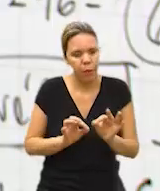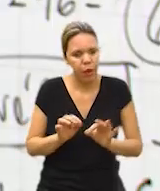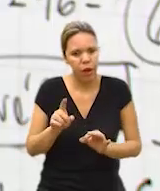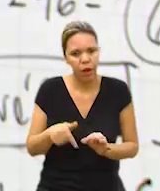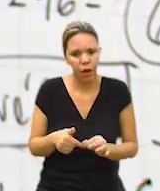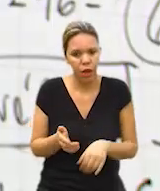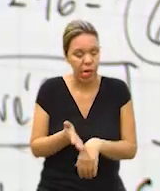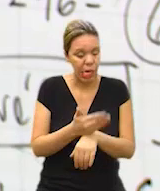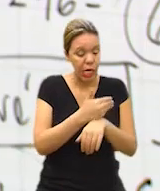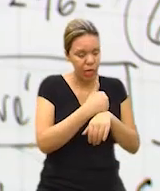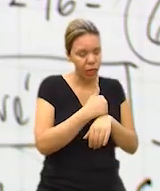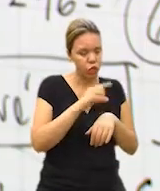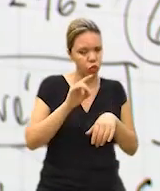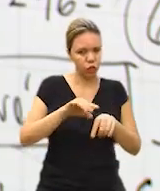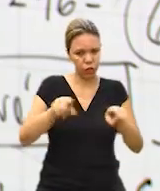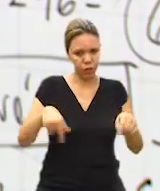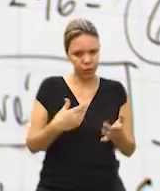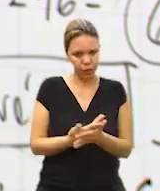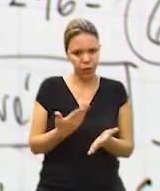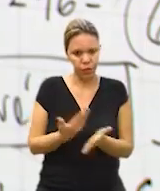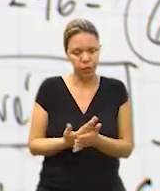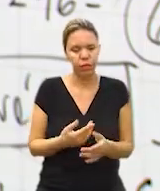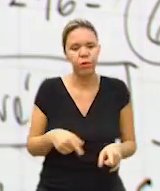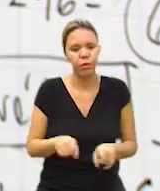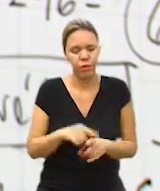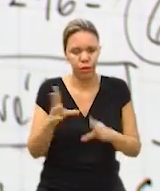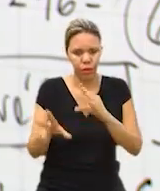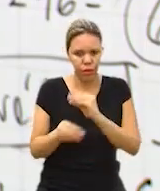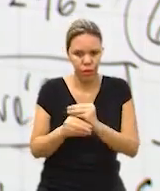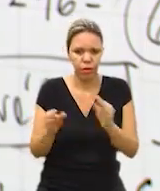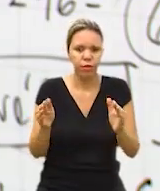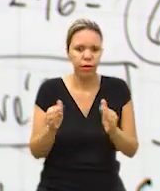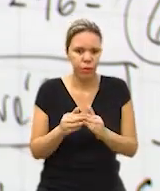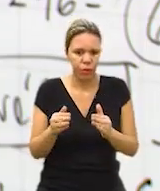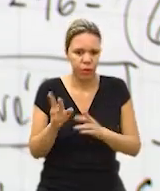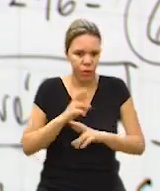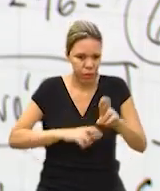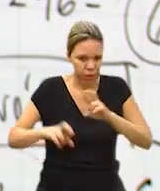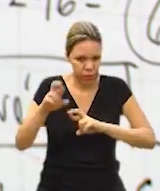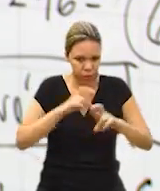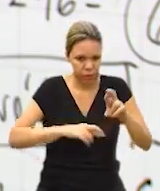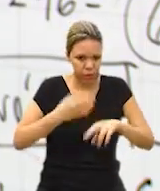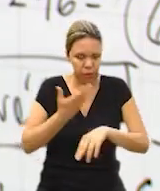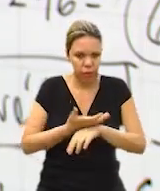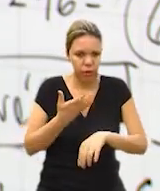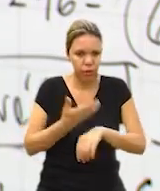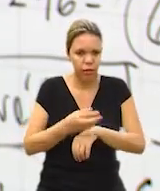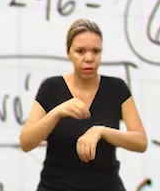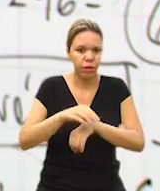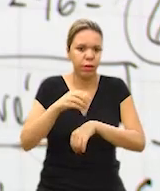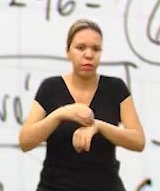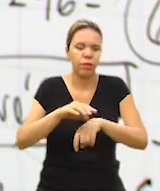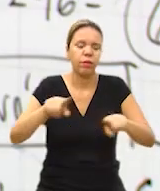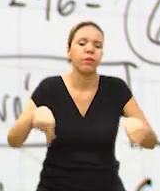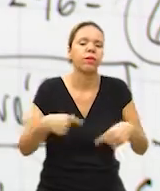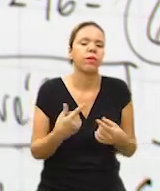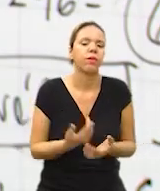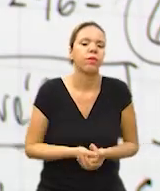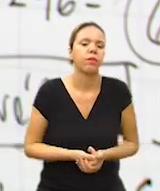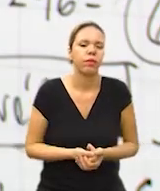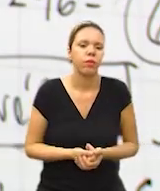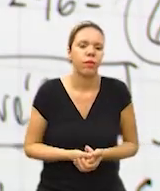preparação prévia, não só em sala de aula, mas o estudo complementar em casa, revisando a matéria que a gente passa em sala de aula,